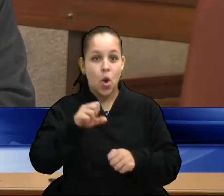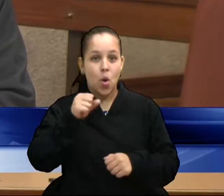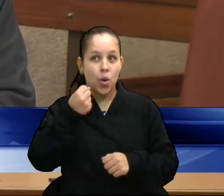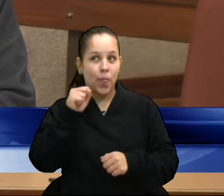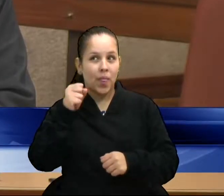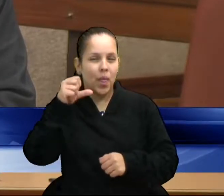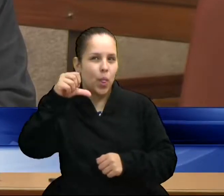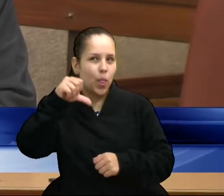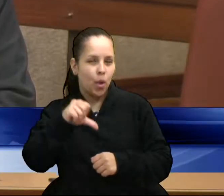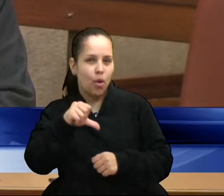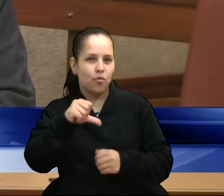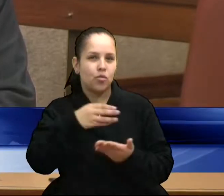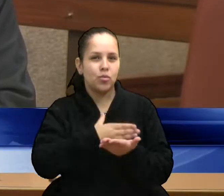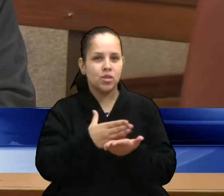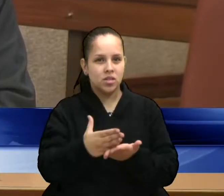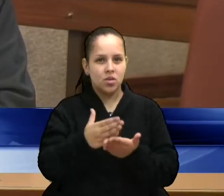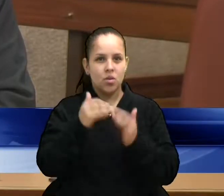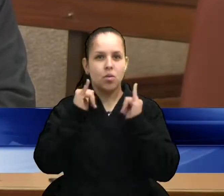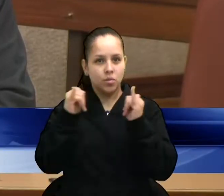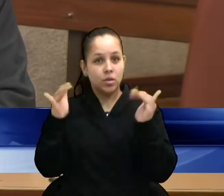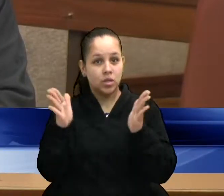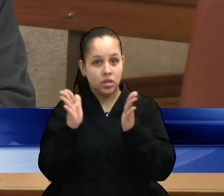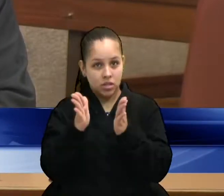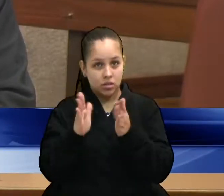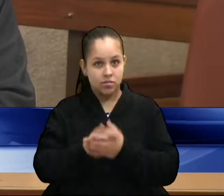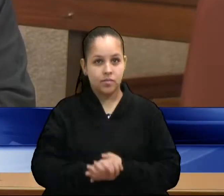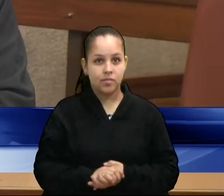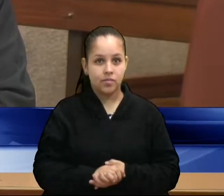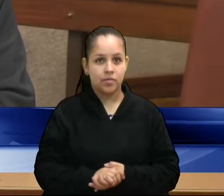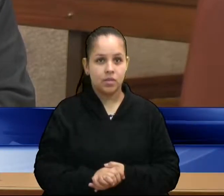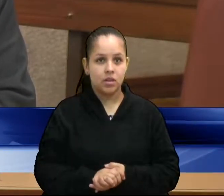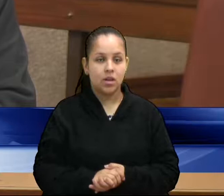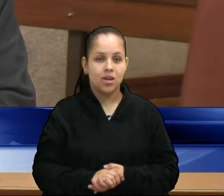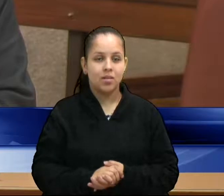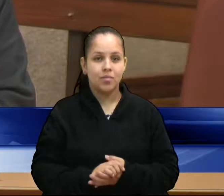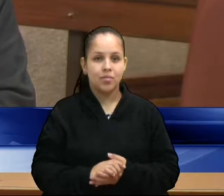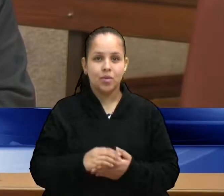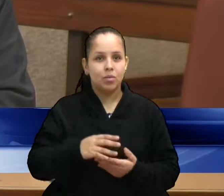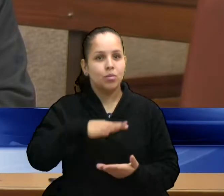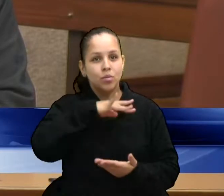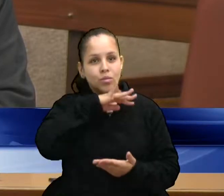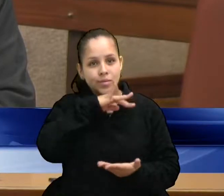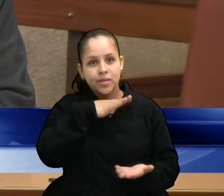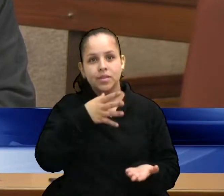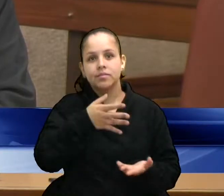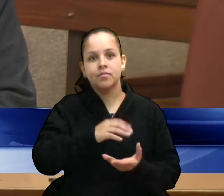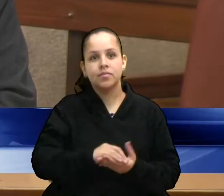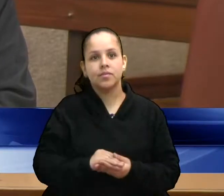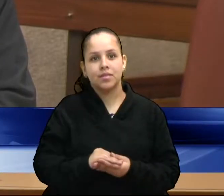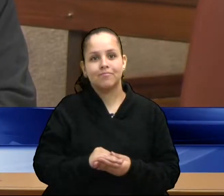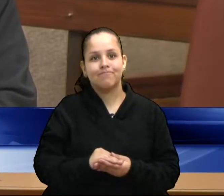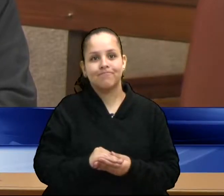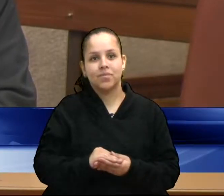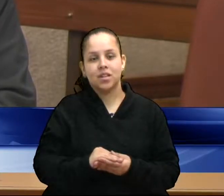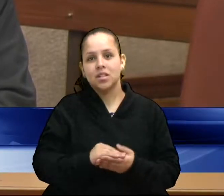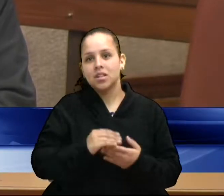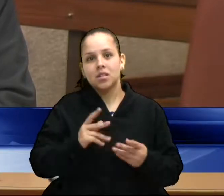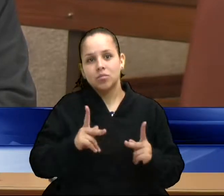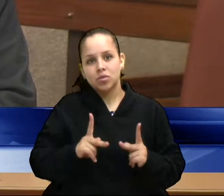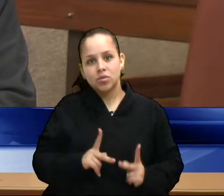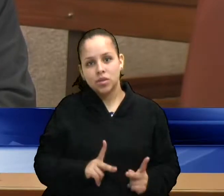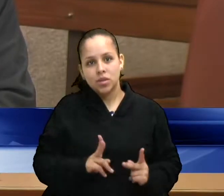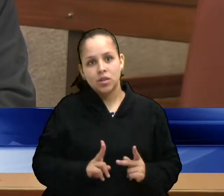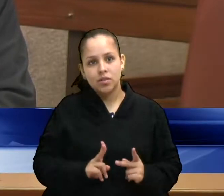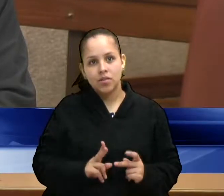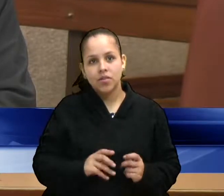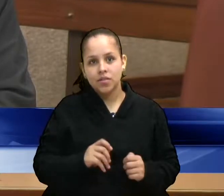1989, que foi promulgada a lei orgânica. Lamentavelmente, as administrações que se sucederam não levaram a cabo